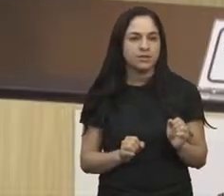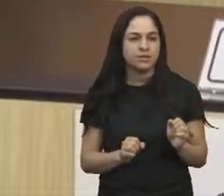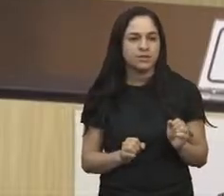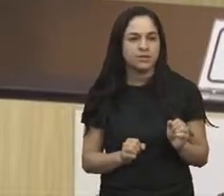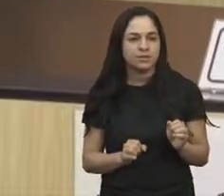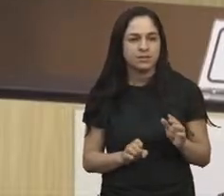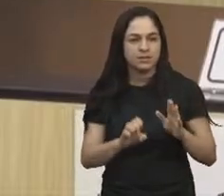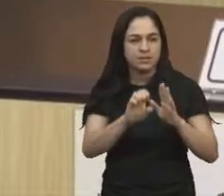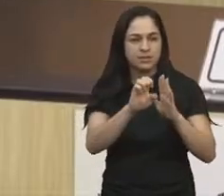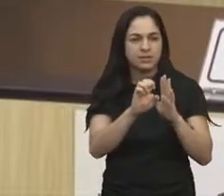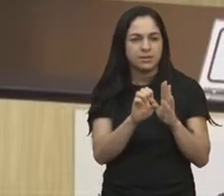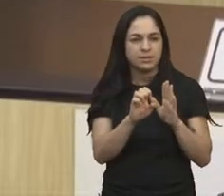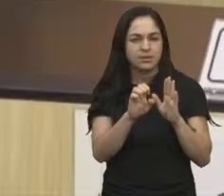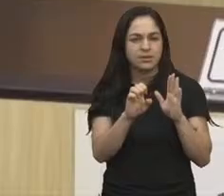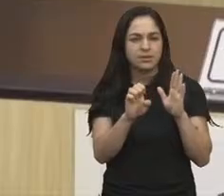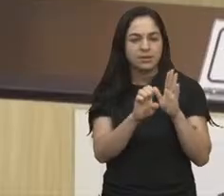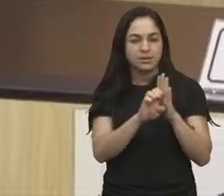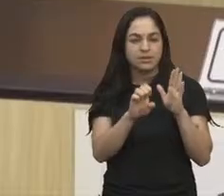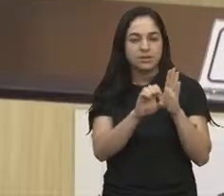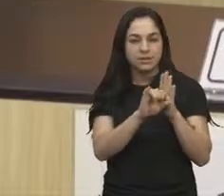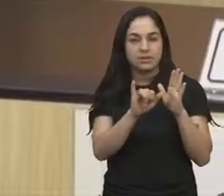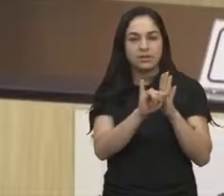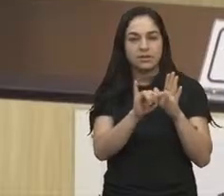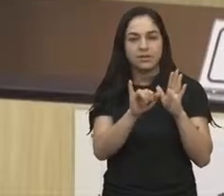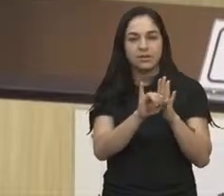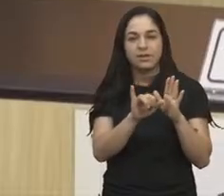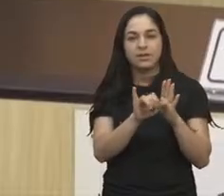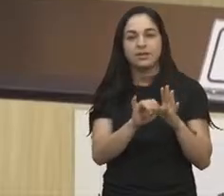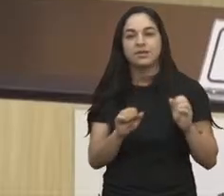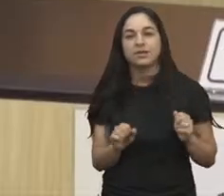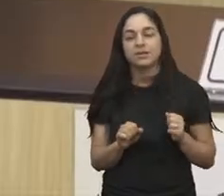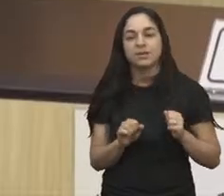12/2025, publicado no Boletim Oficial do Município número